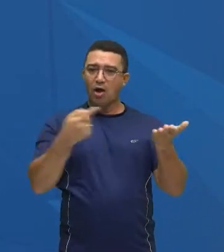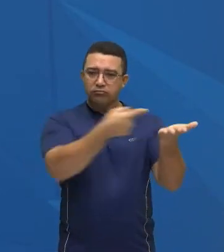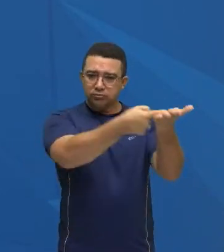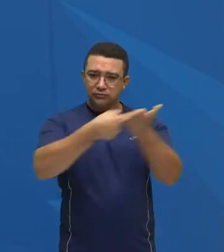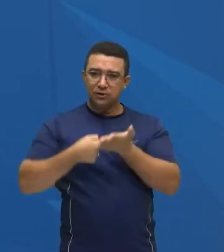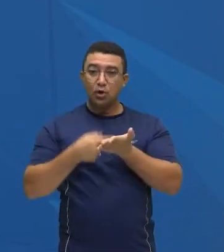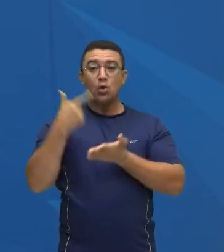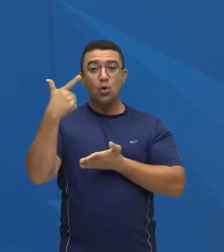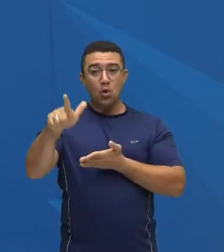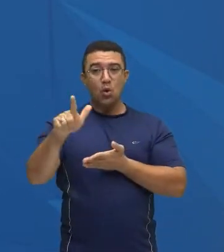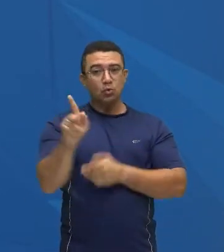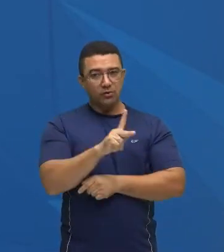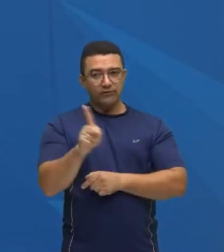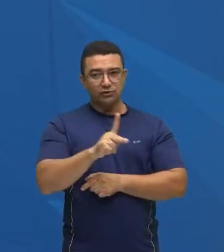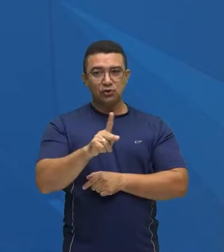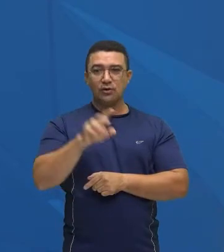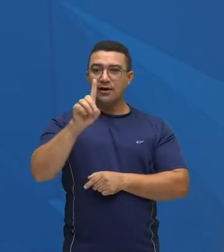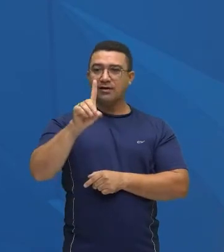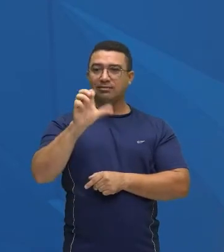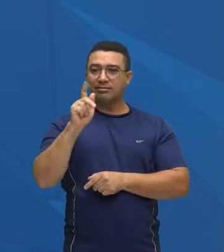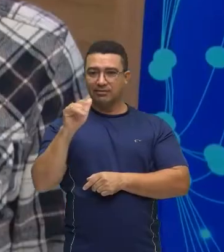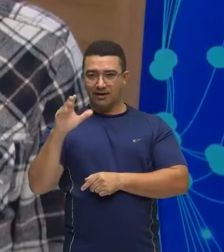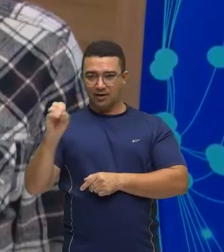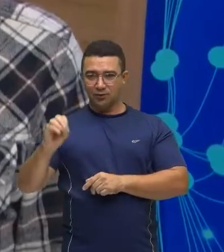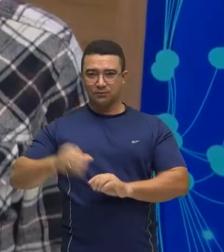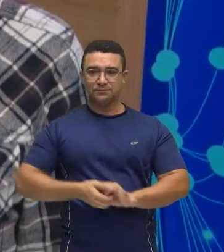professor Dário. Então, vamos lá, Dário.